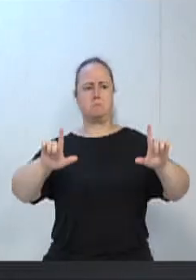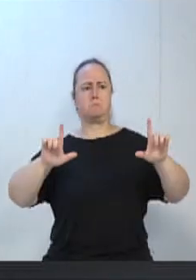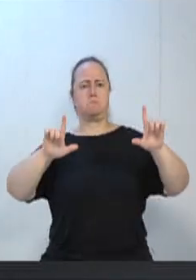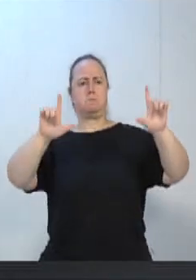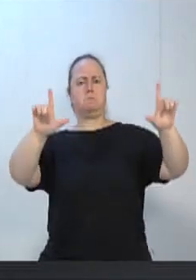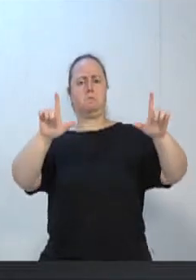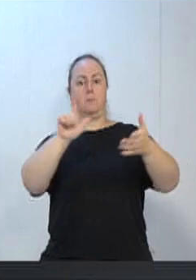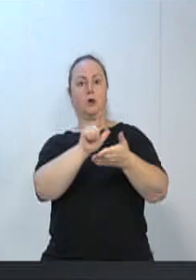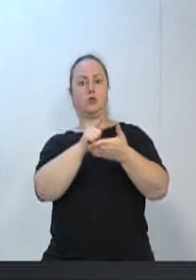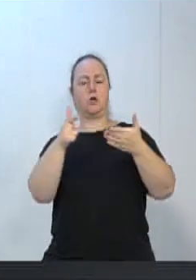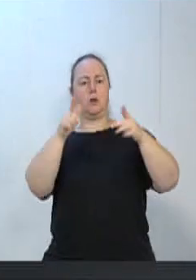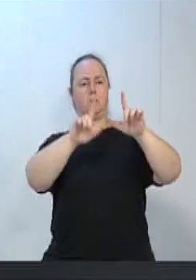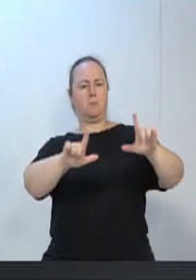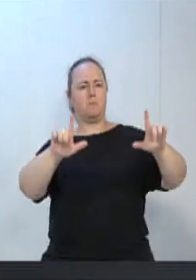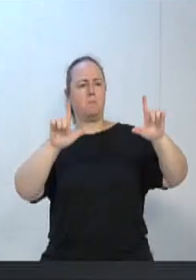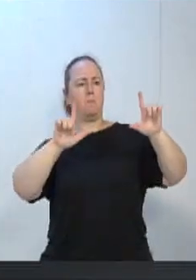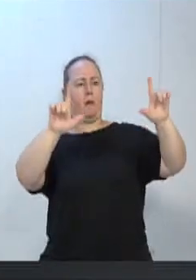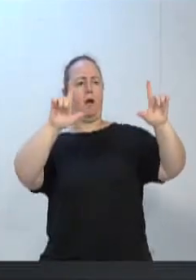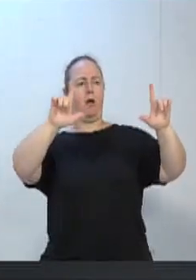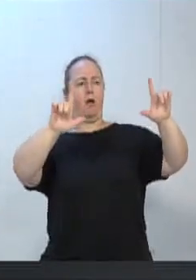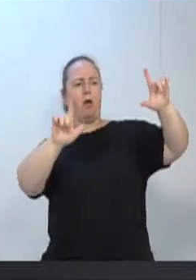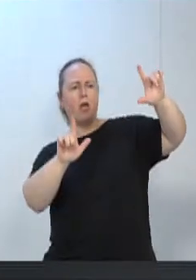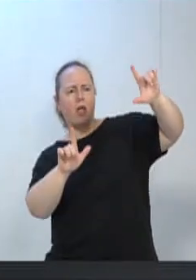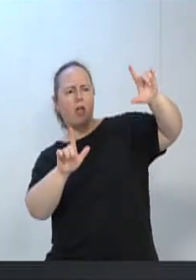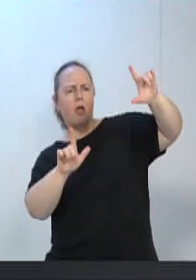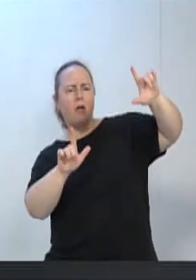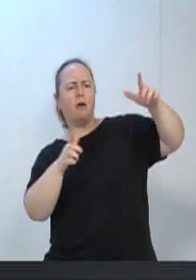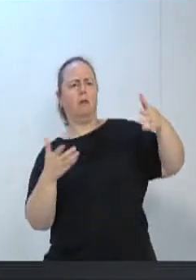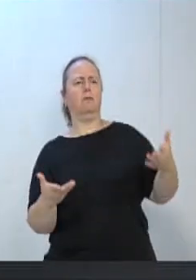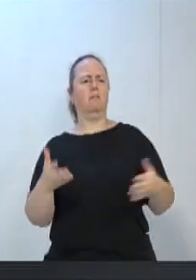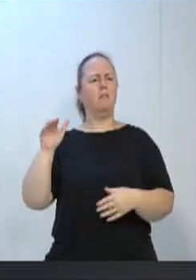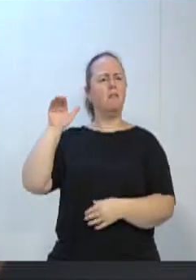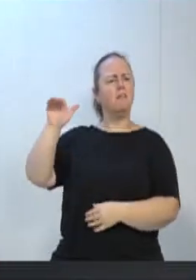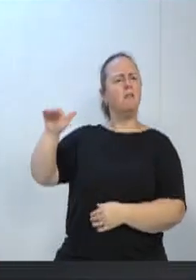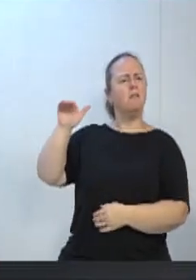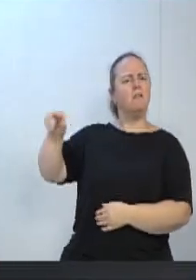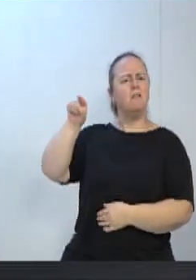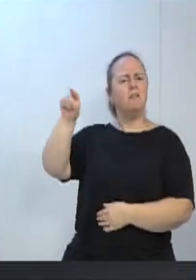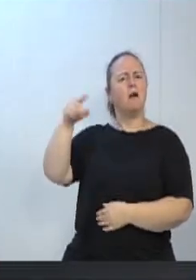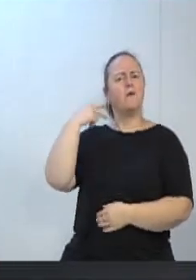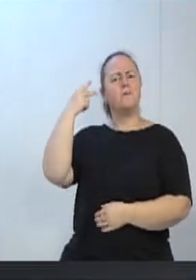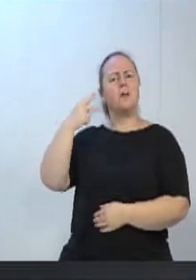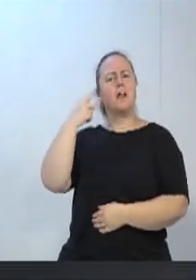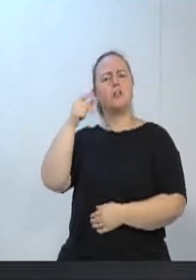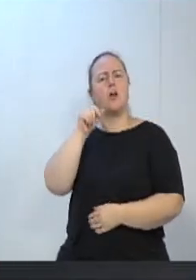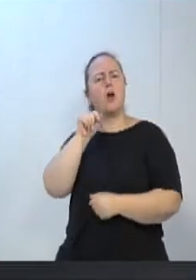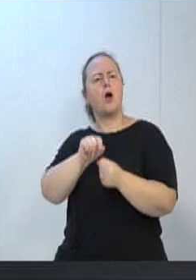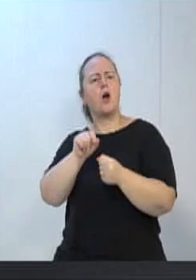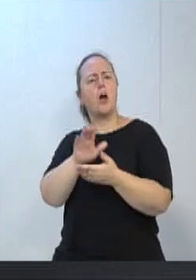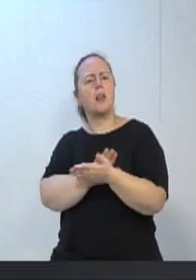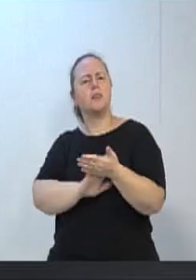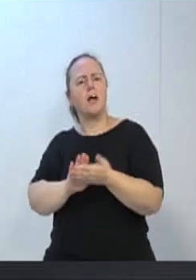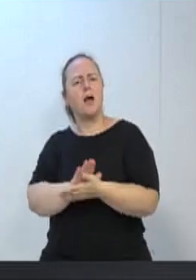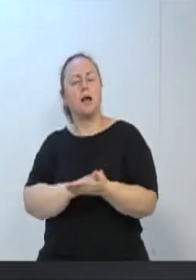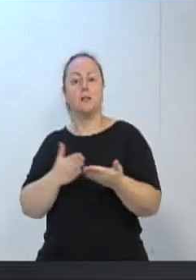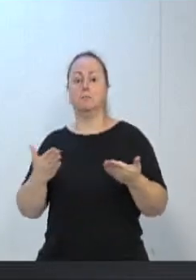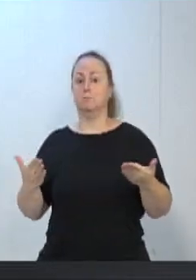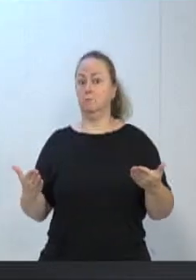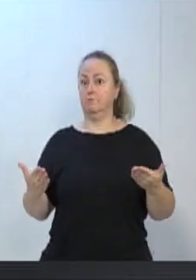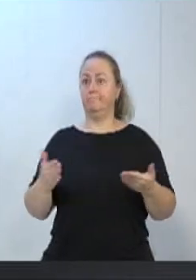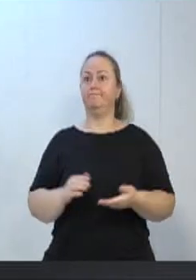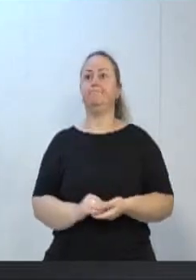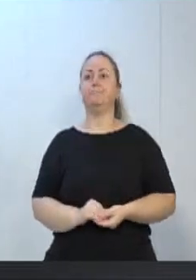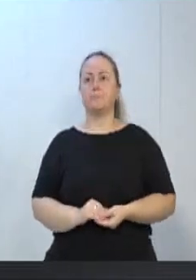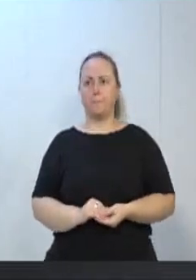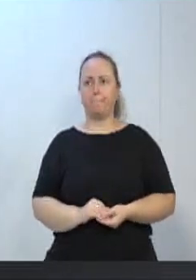criticando que a placa estava caída, cobrando dos vereadores, que a gente tínhamos